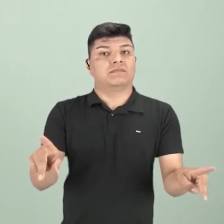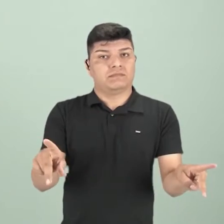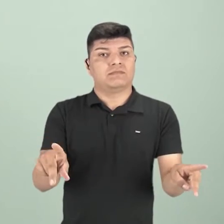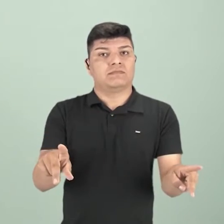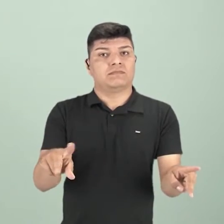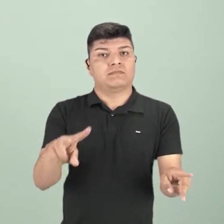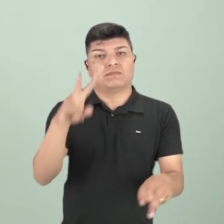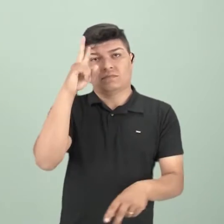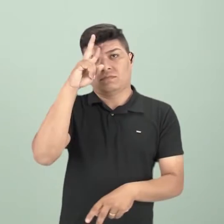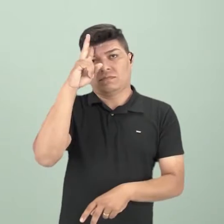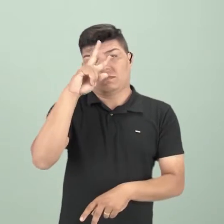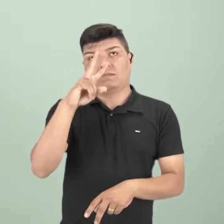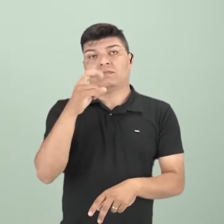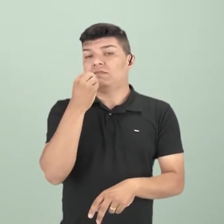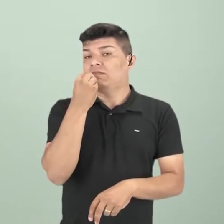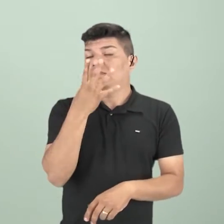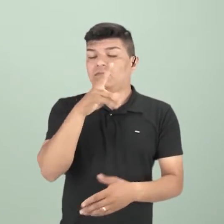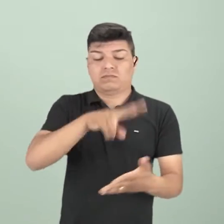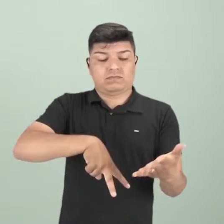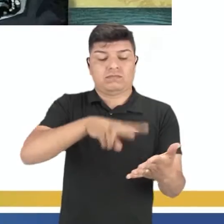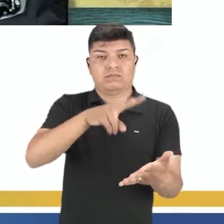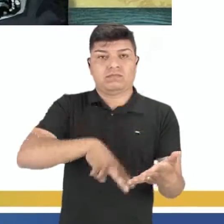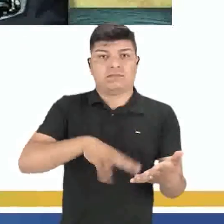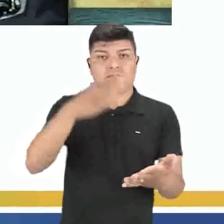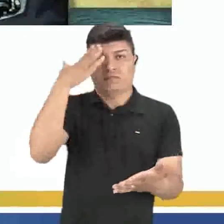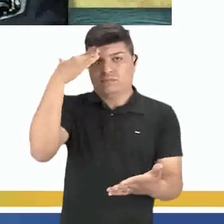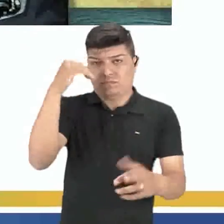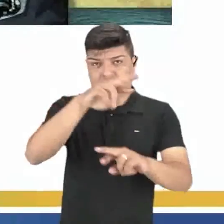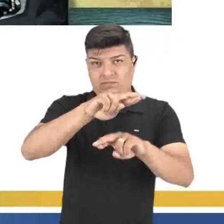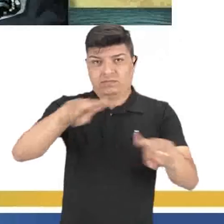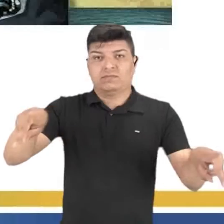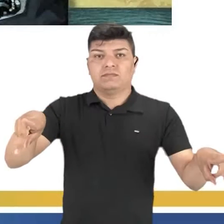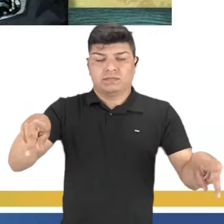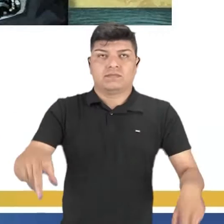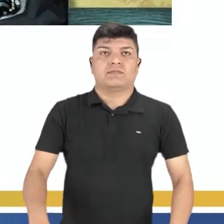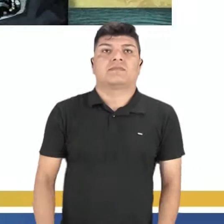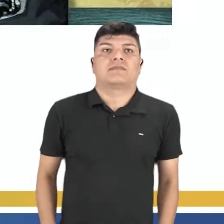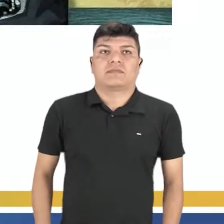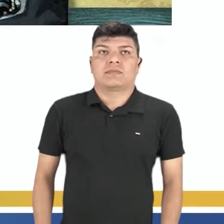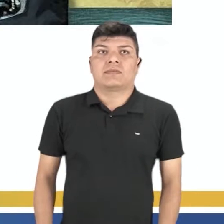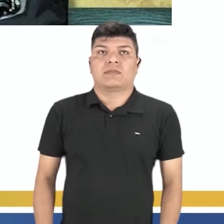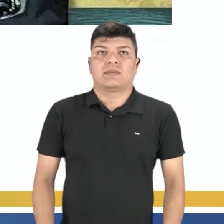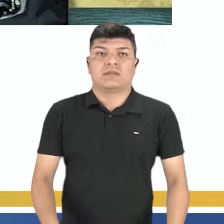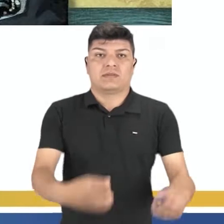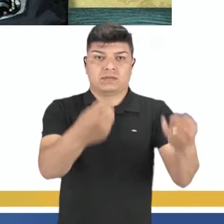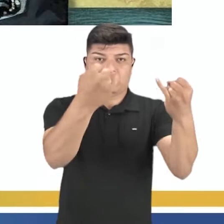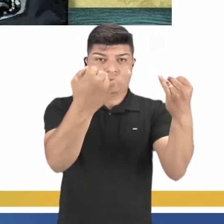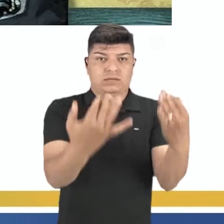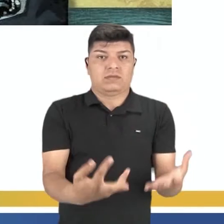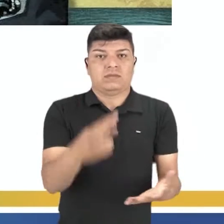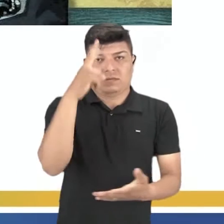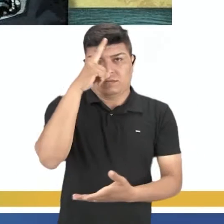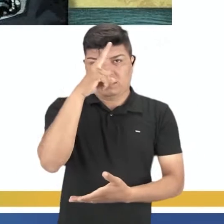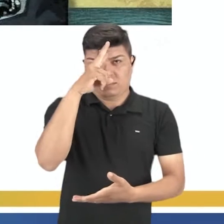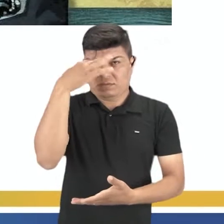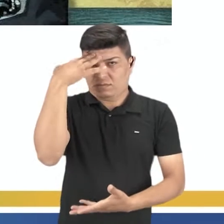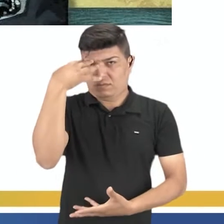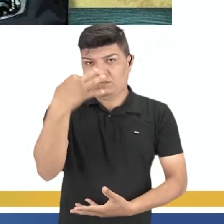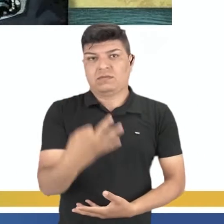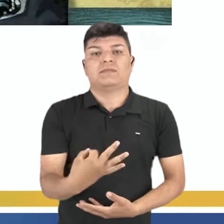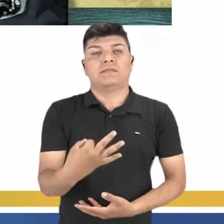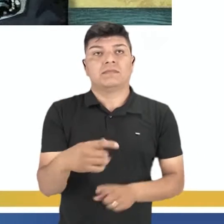na história. E um bom leitor tem que saber diferenciar isso. Então, é aquele que conta a história. Tá, isso aí você já